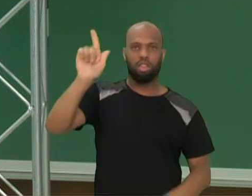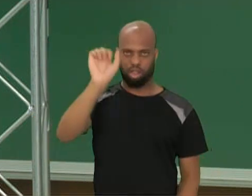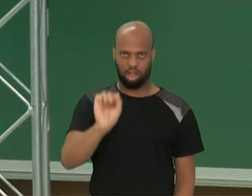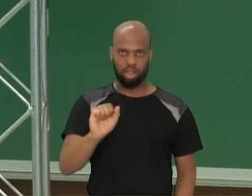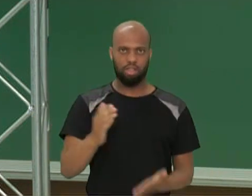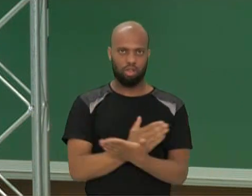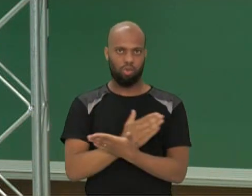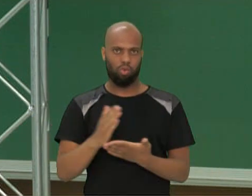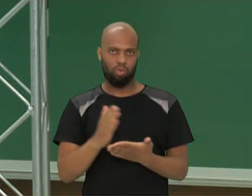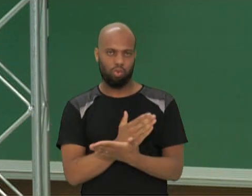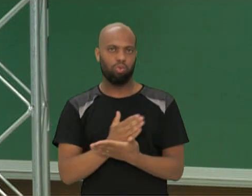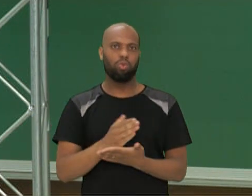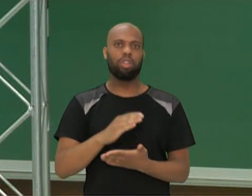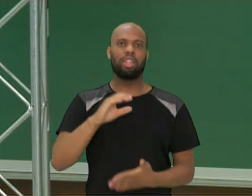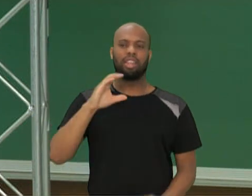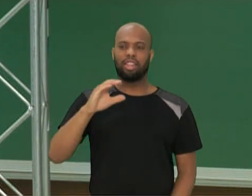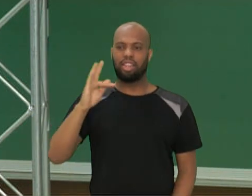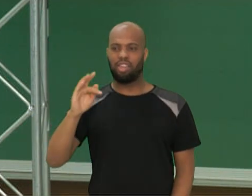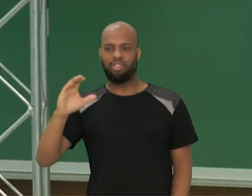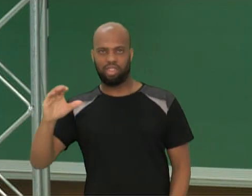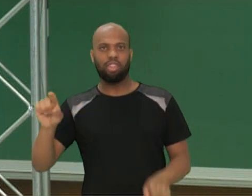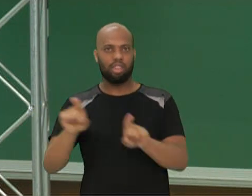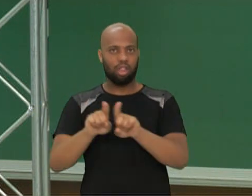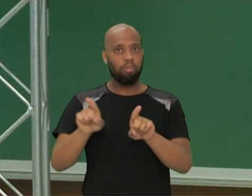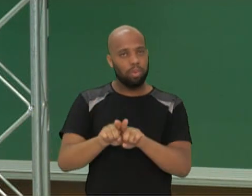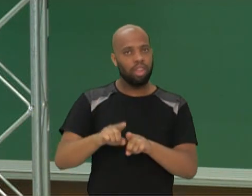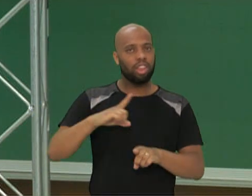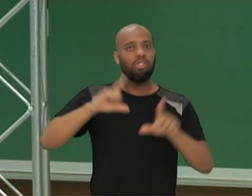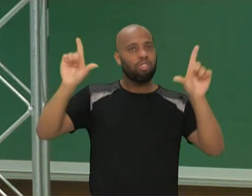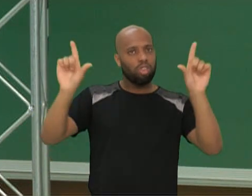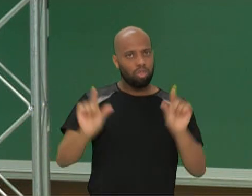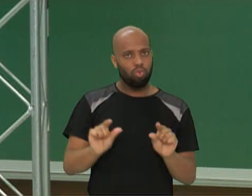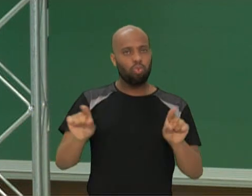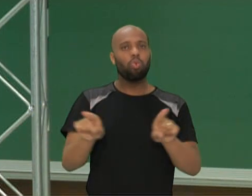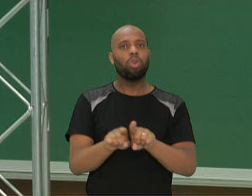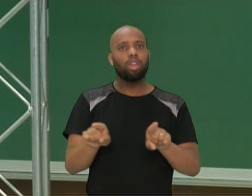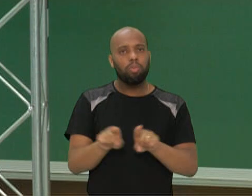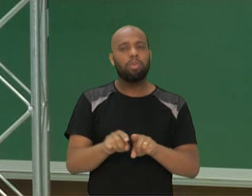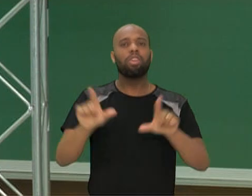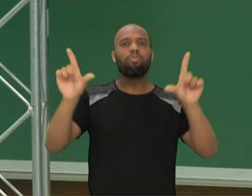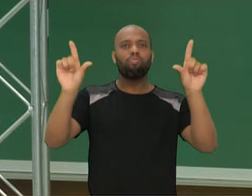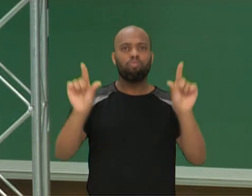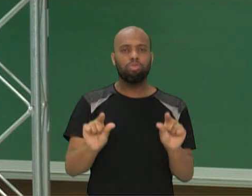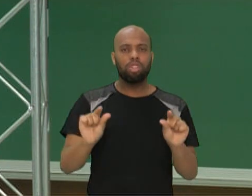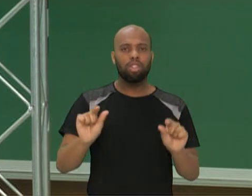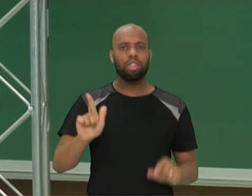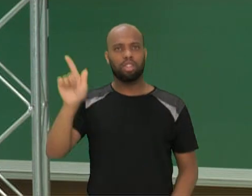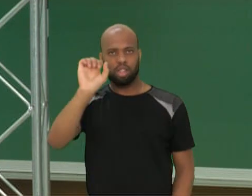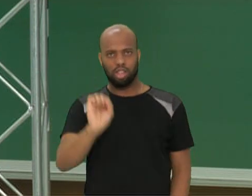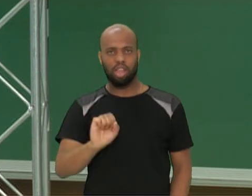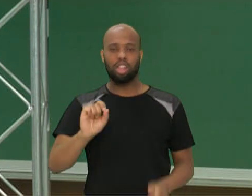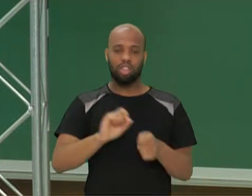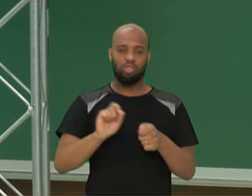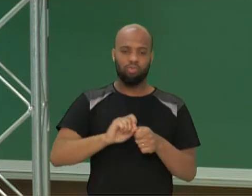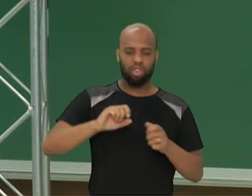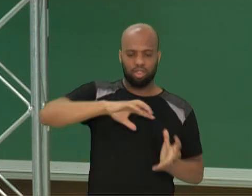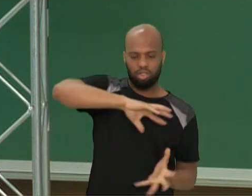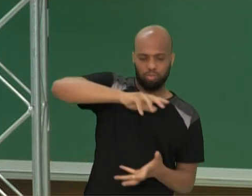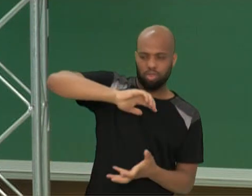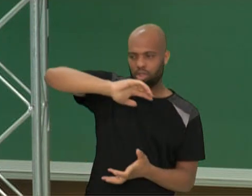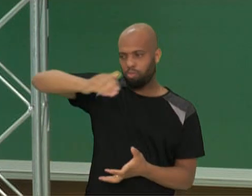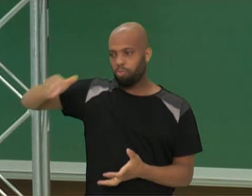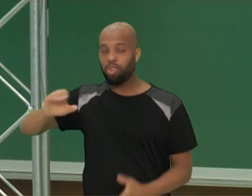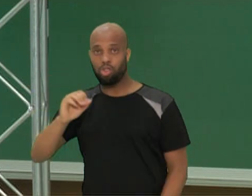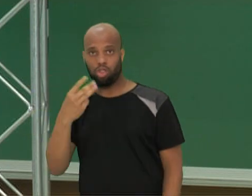os clorofluorcarbonos, CFCs. E essa redução da emissão desses gases fez com que a camada de ozônio começasse a